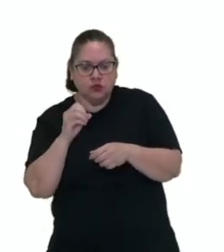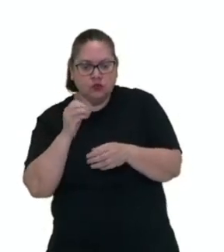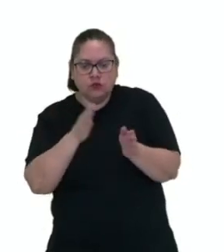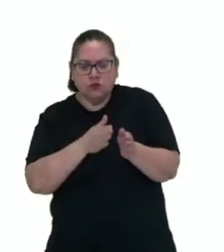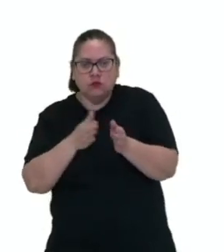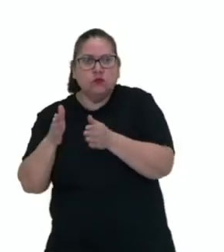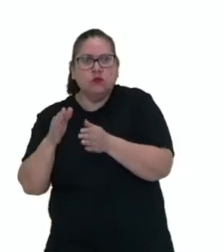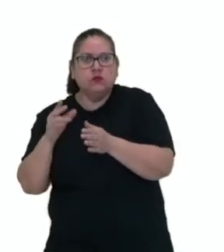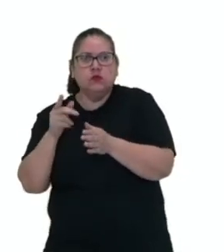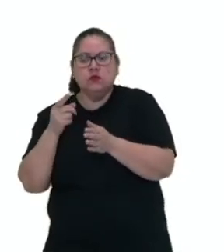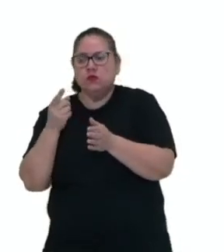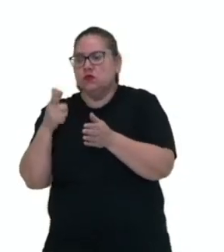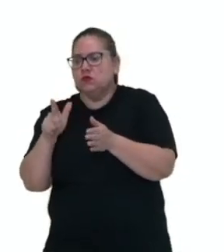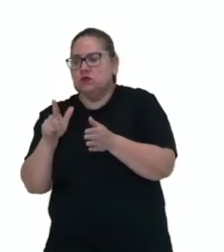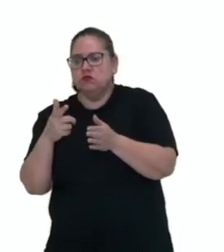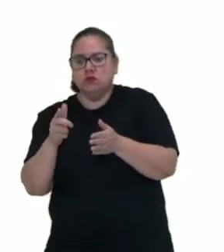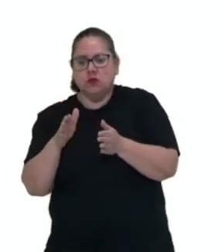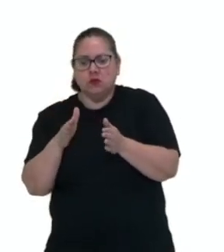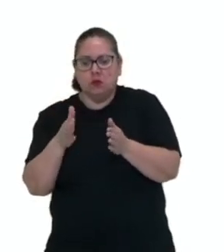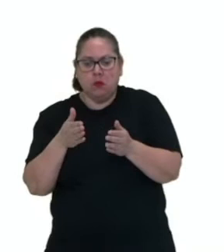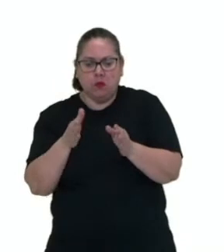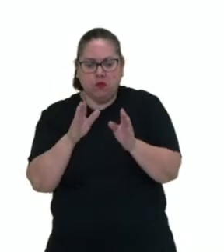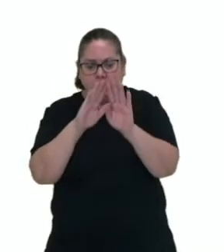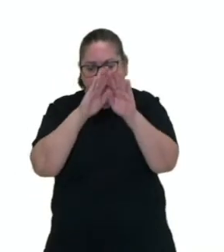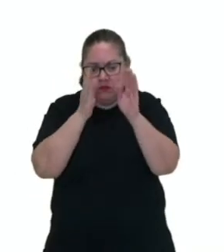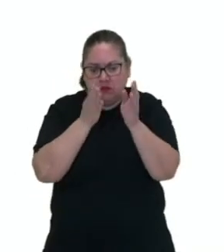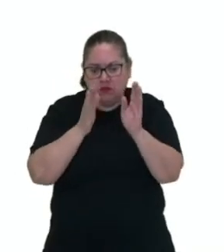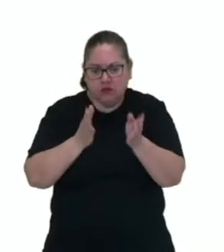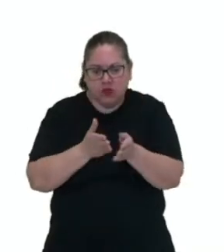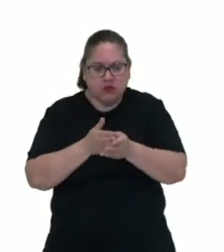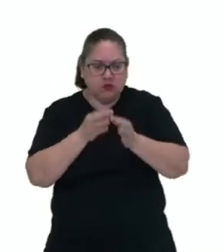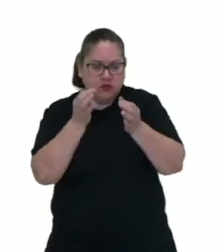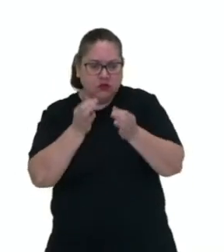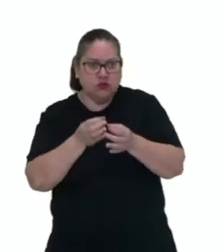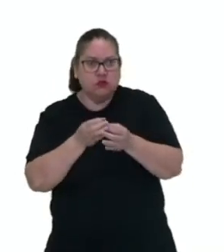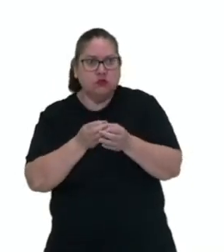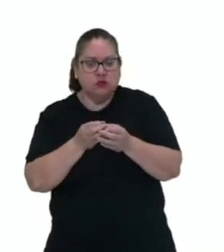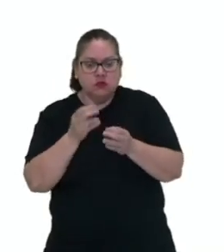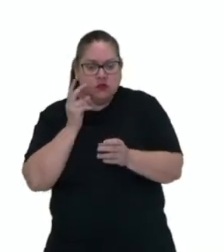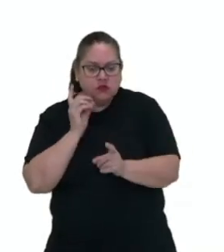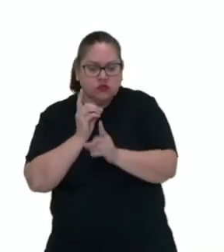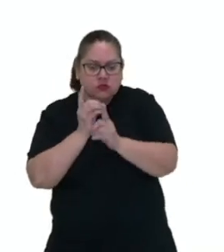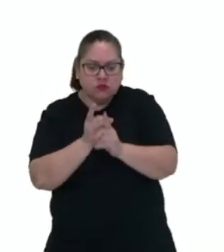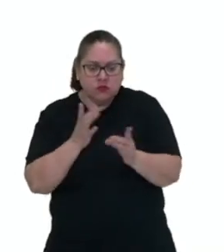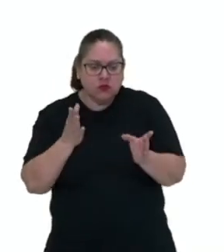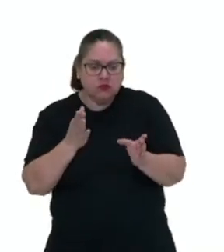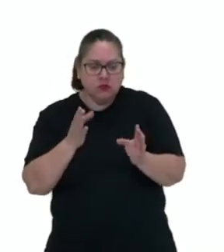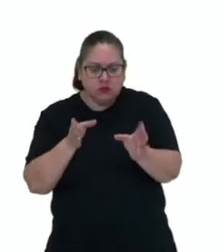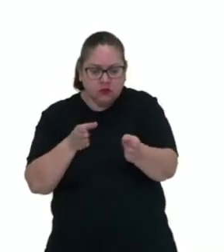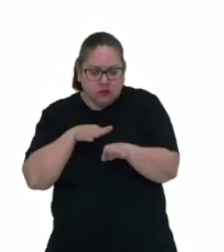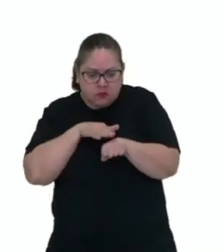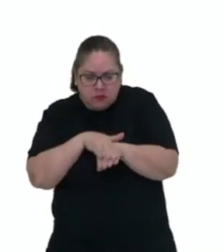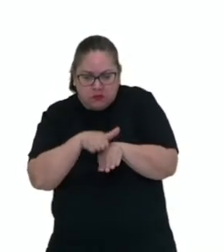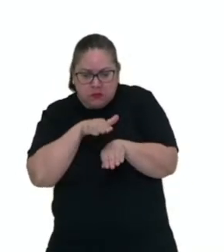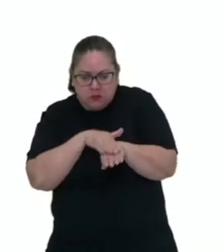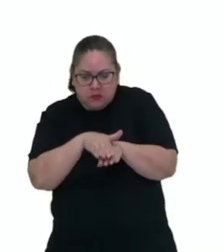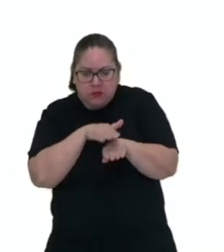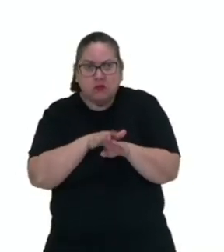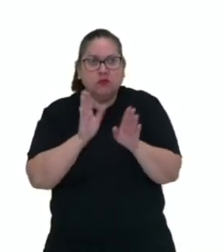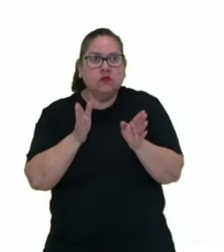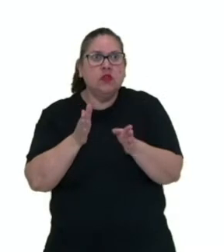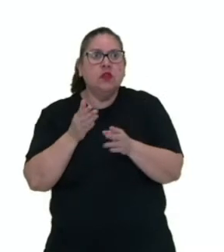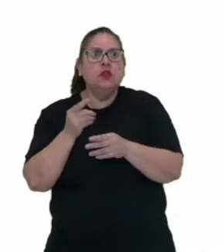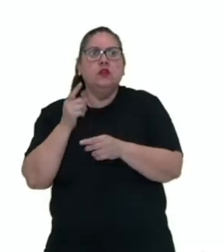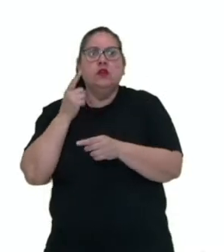não havia, né, eles não moldavam essas ferramentas, né, era a forma em que elas eram encontradas na natureza,